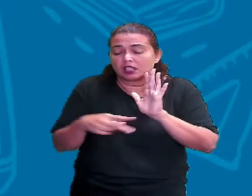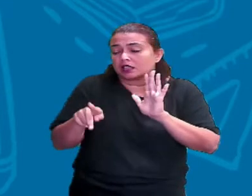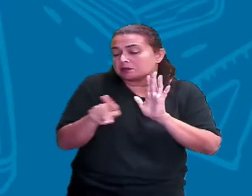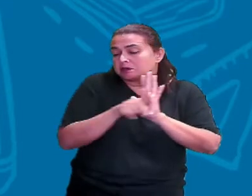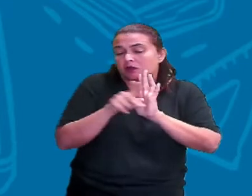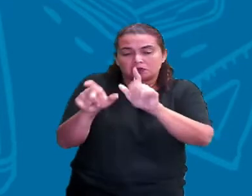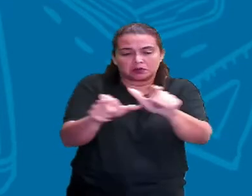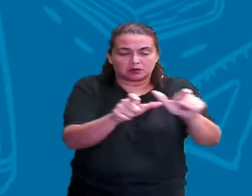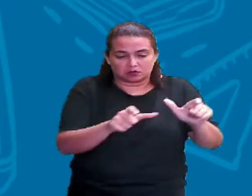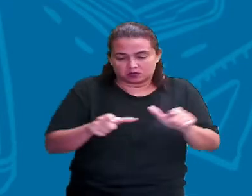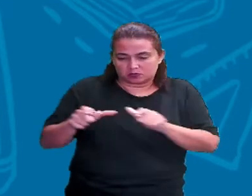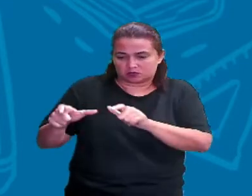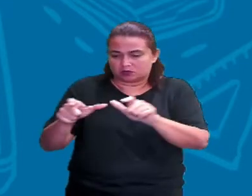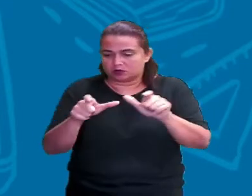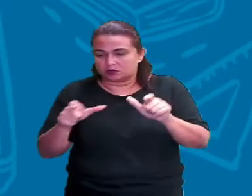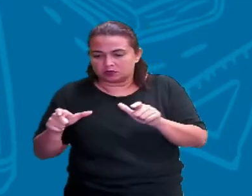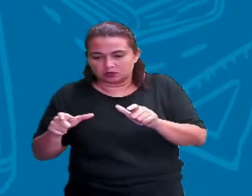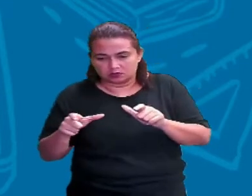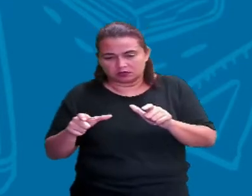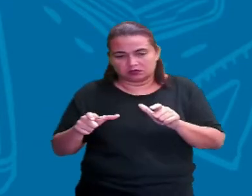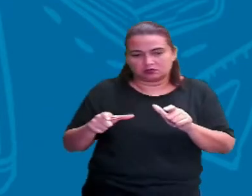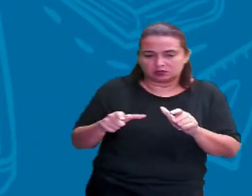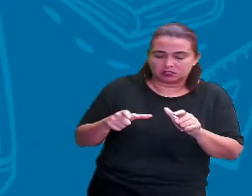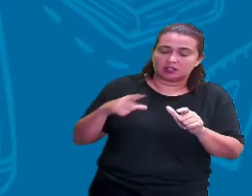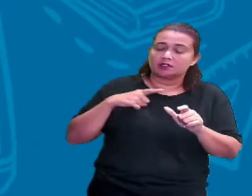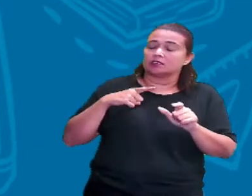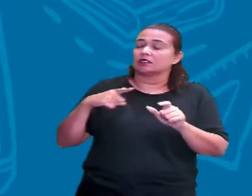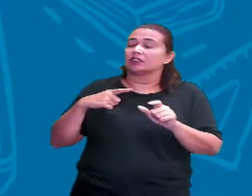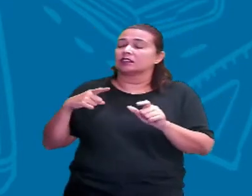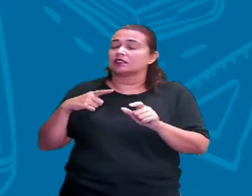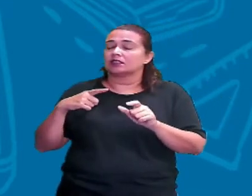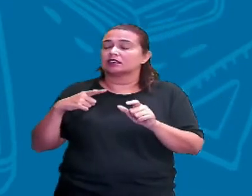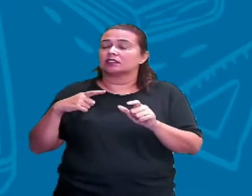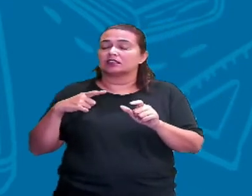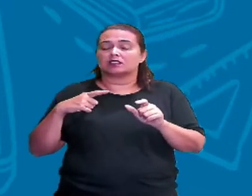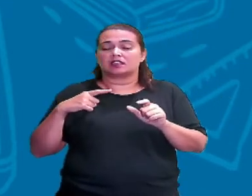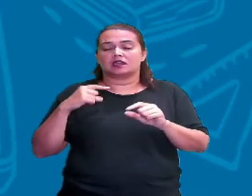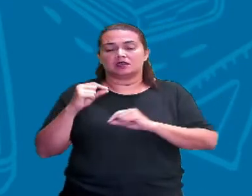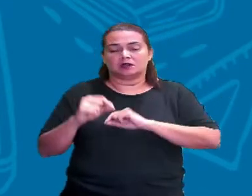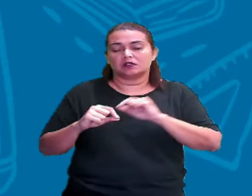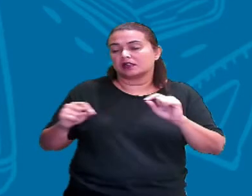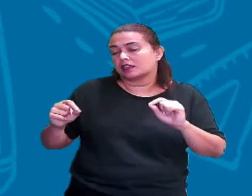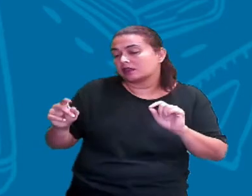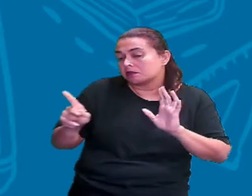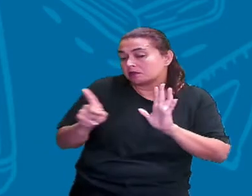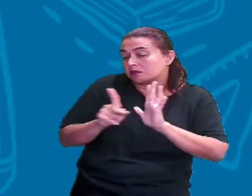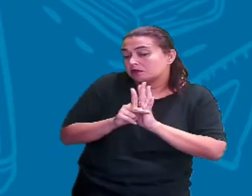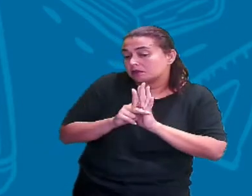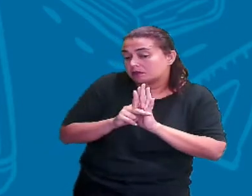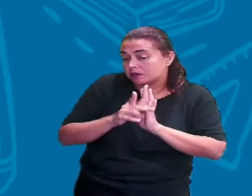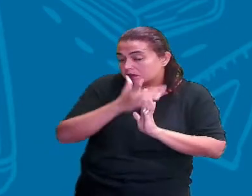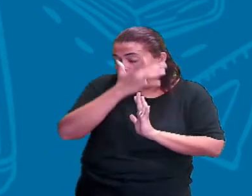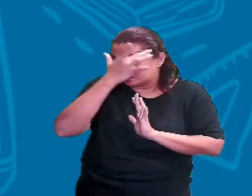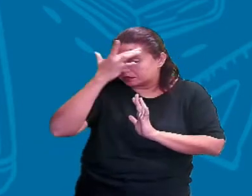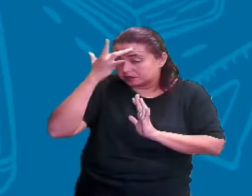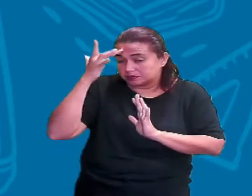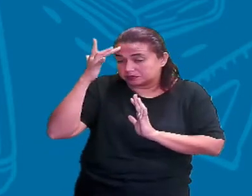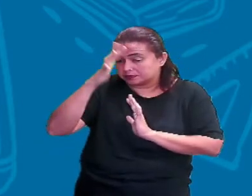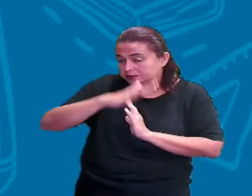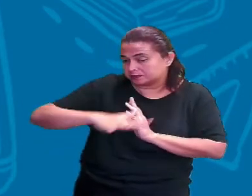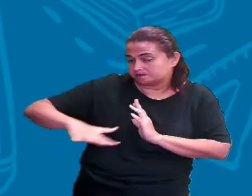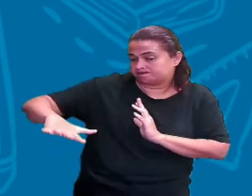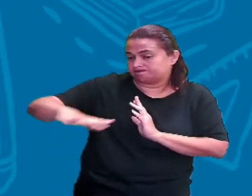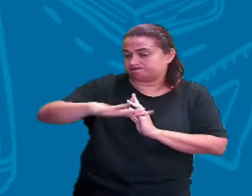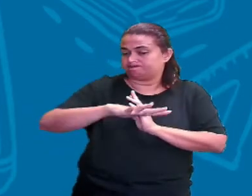são sotaques que têm uma referência tem uma relação muito estreita com a maneira como